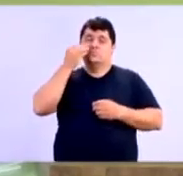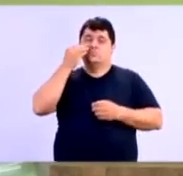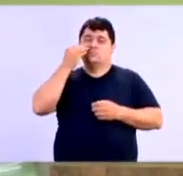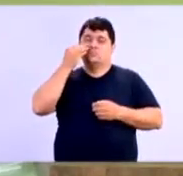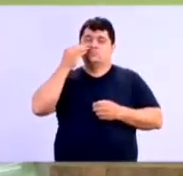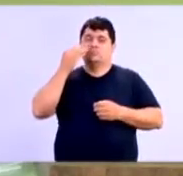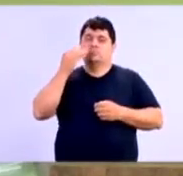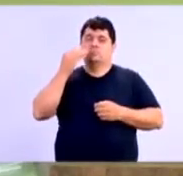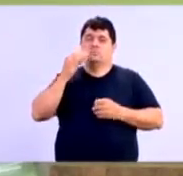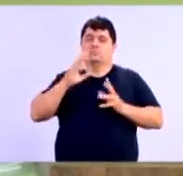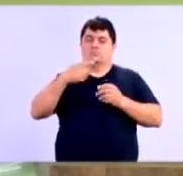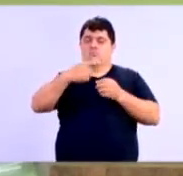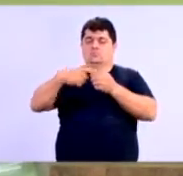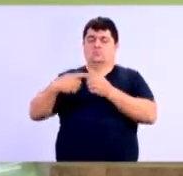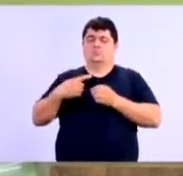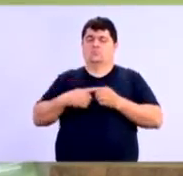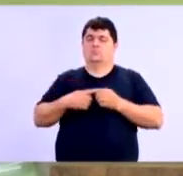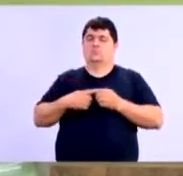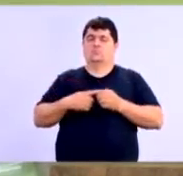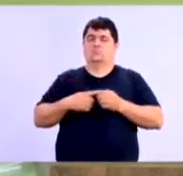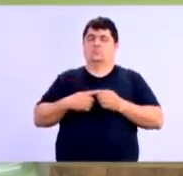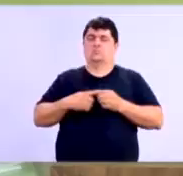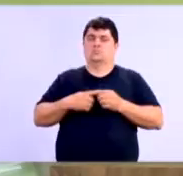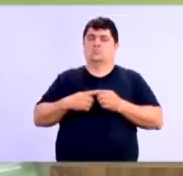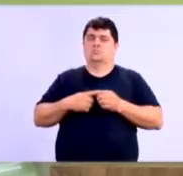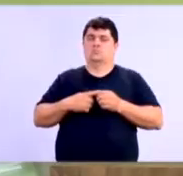maioria dos polos, professor.